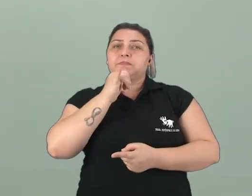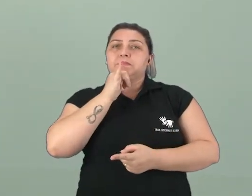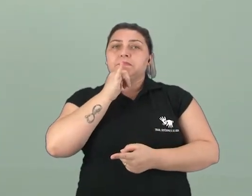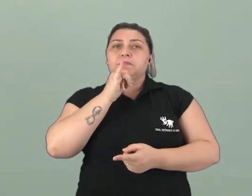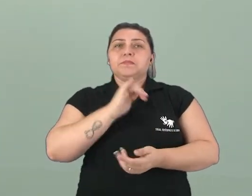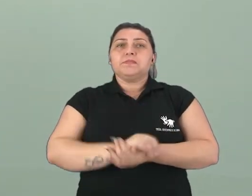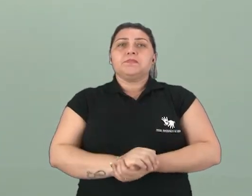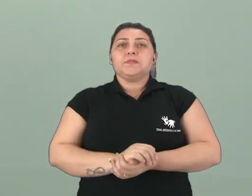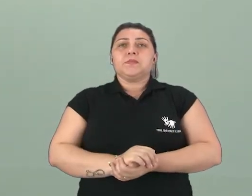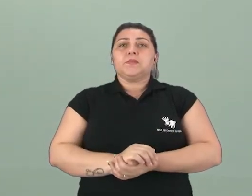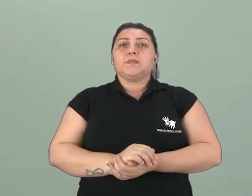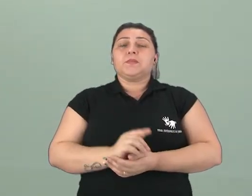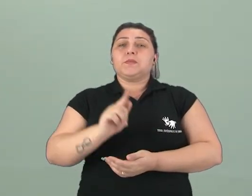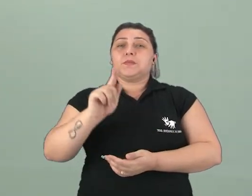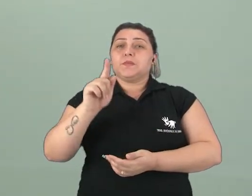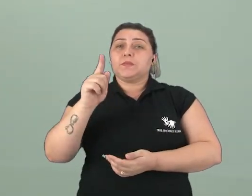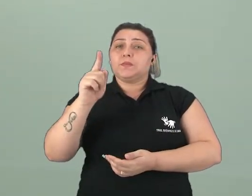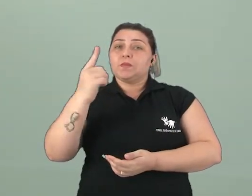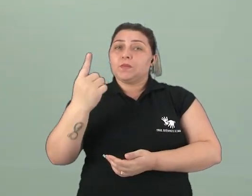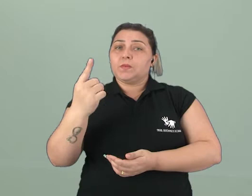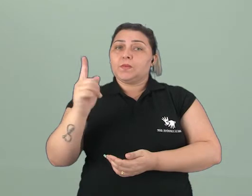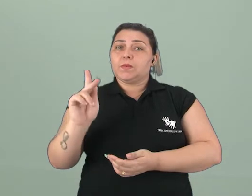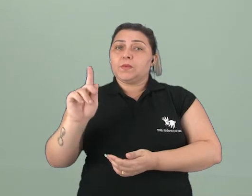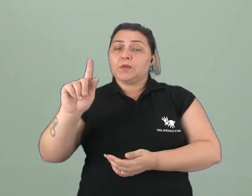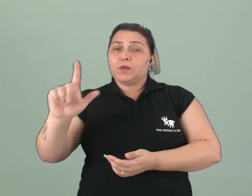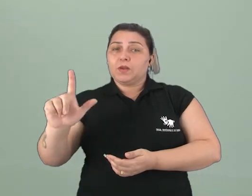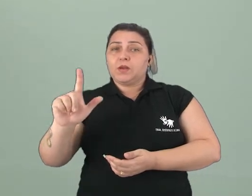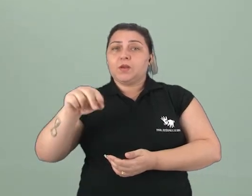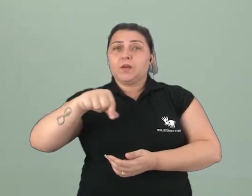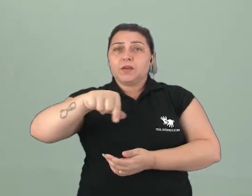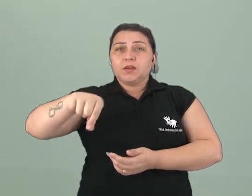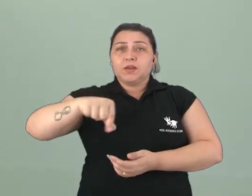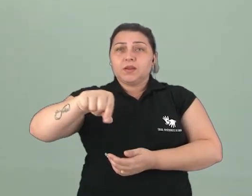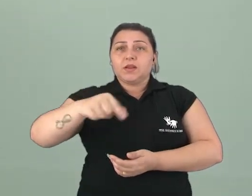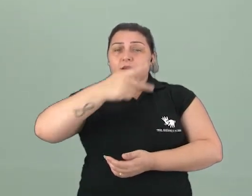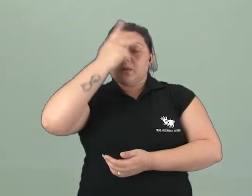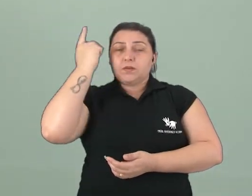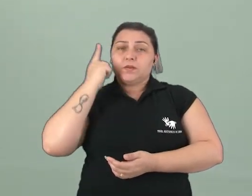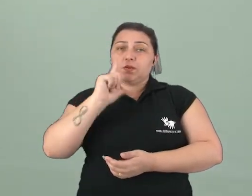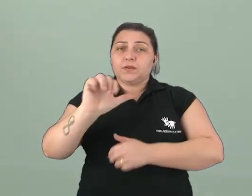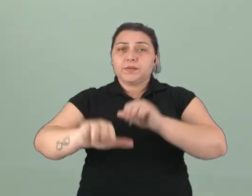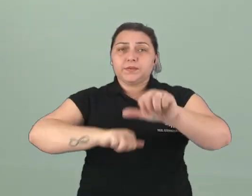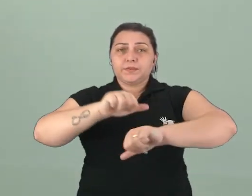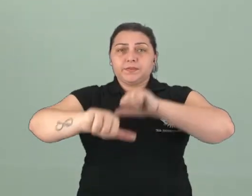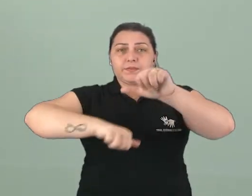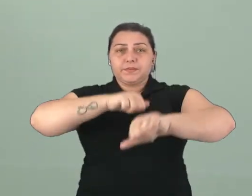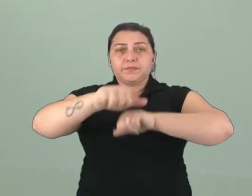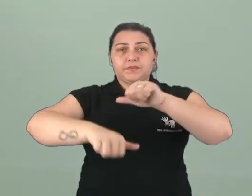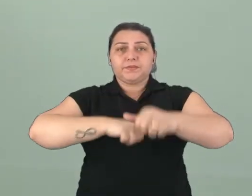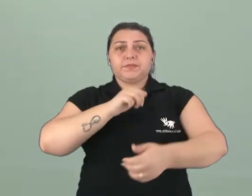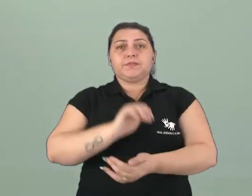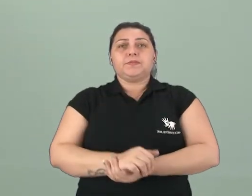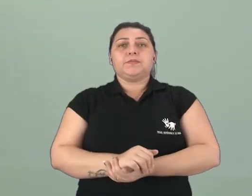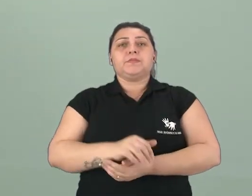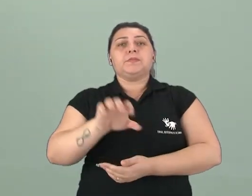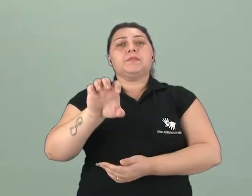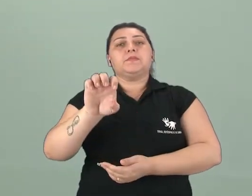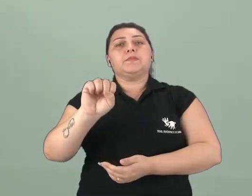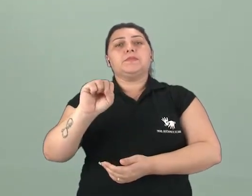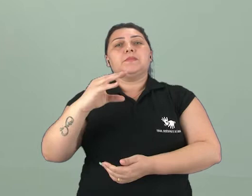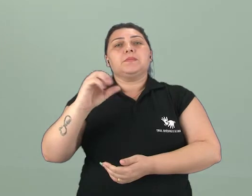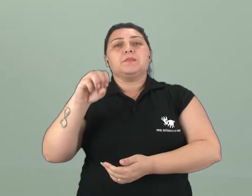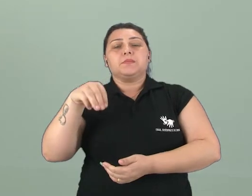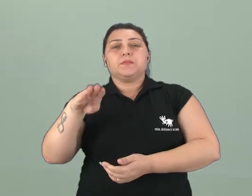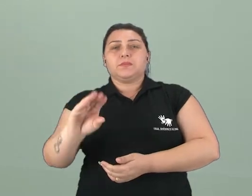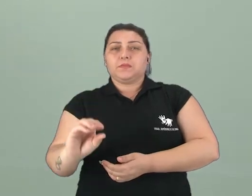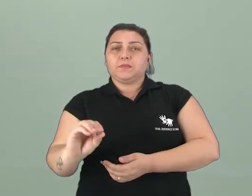na época lá, 1 quilo de sal, onde as pessoas conseguiam negociar da forma de troca, que era o escambo, 1 quilo de